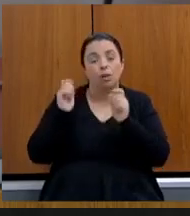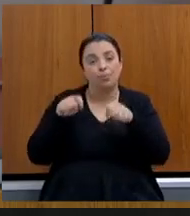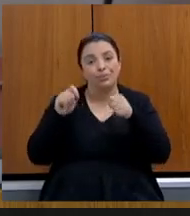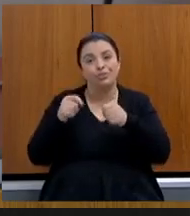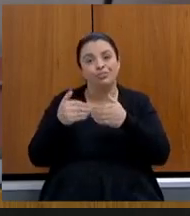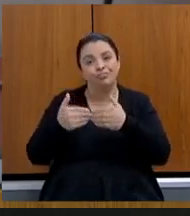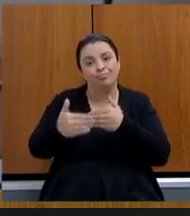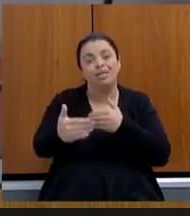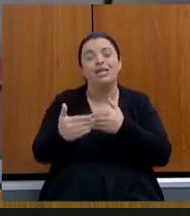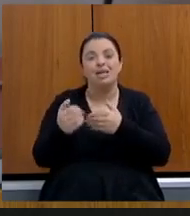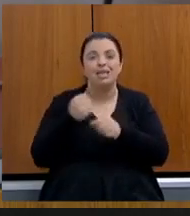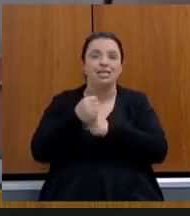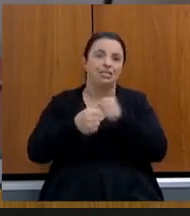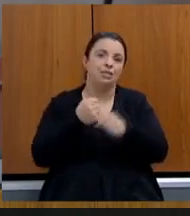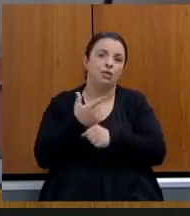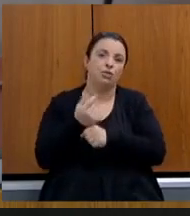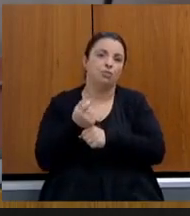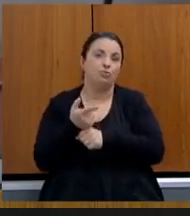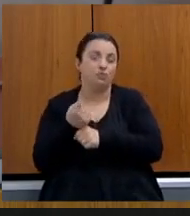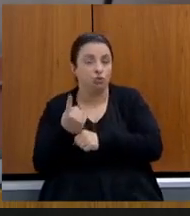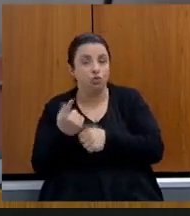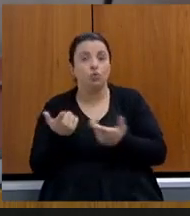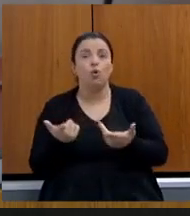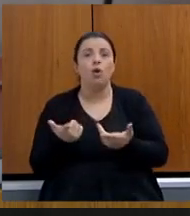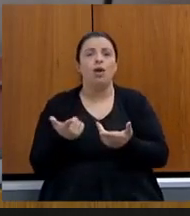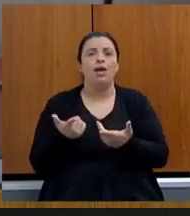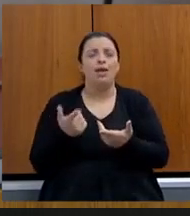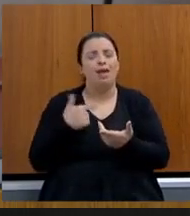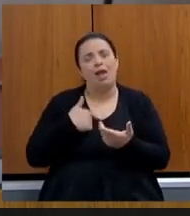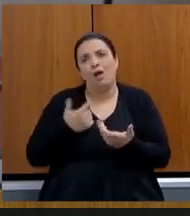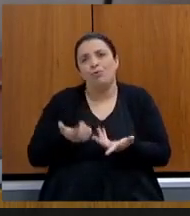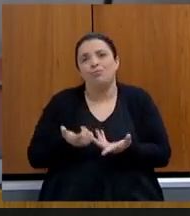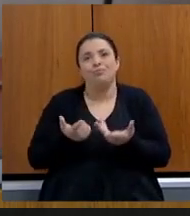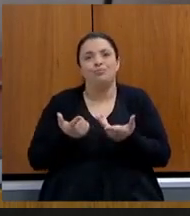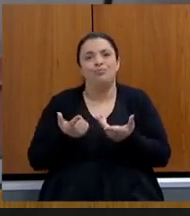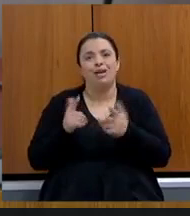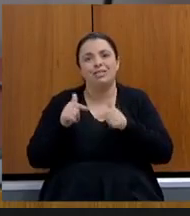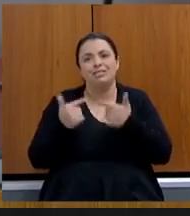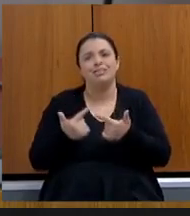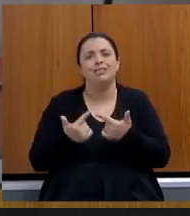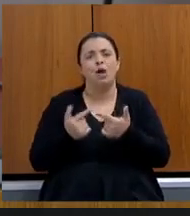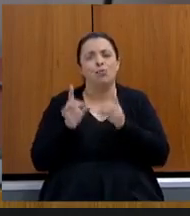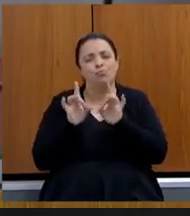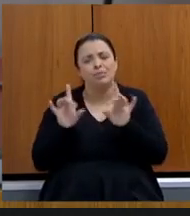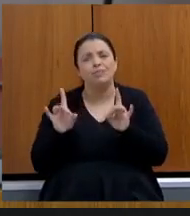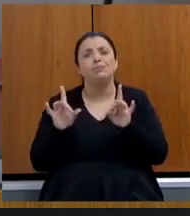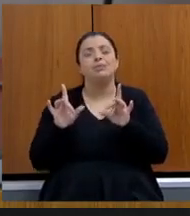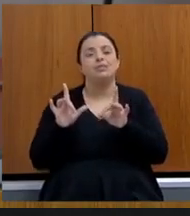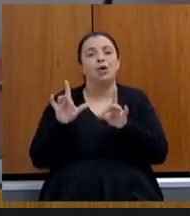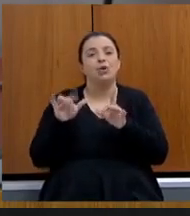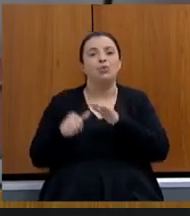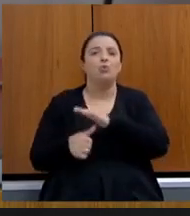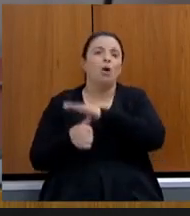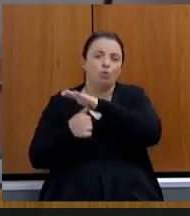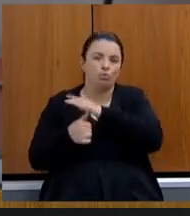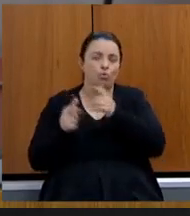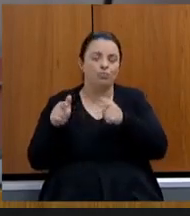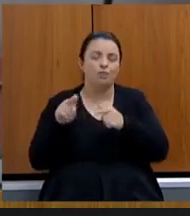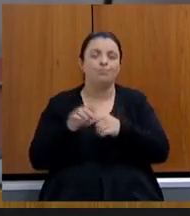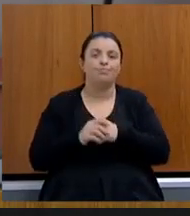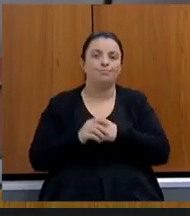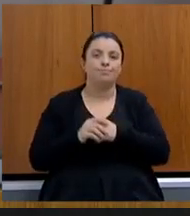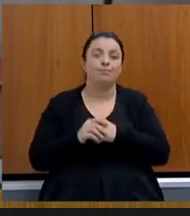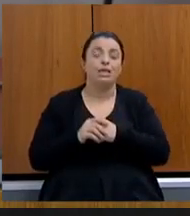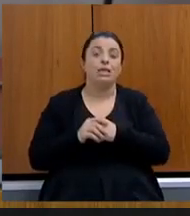um planejamento muito muito cuidadoso do reitor Alvimar e sua equipe e nós já dispusemos e seguimos acompanhando por parte da Wendy Wendy